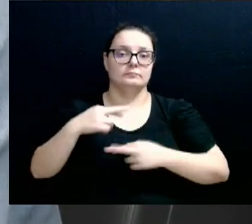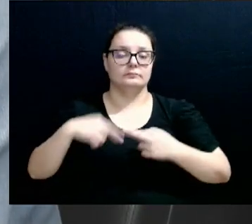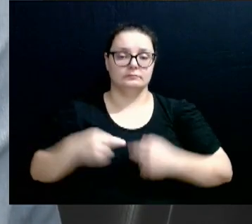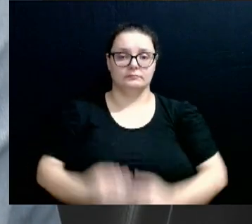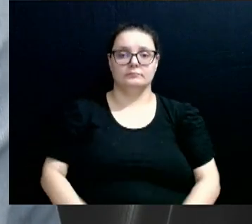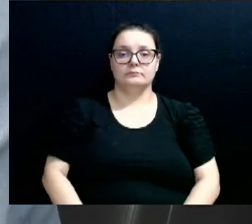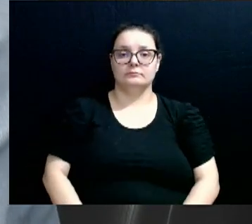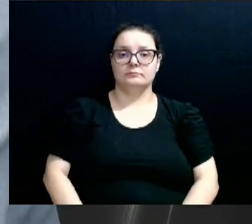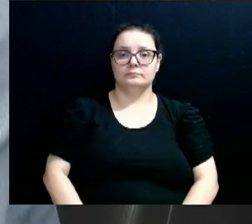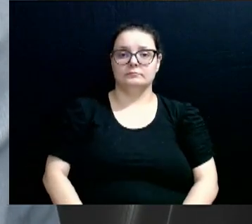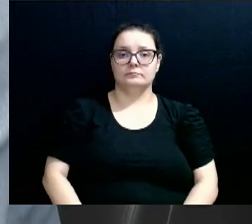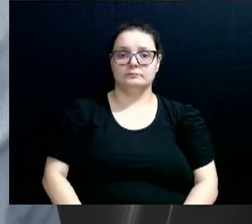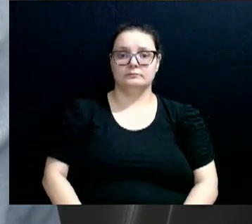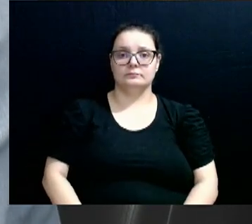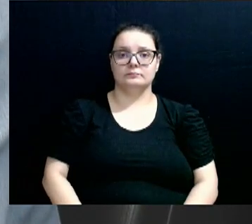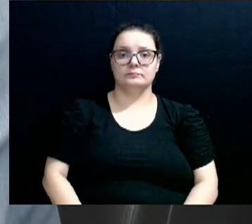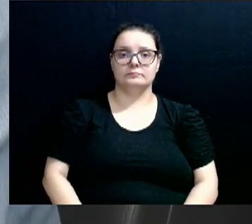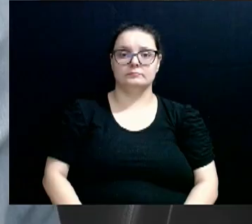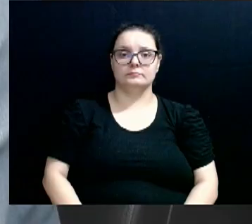prática dos